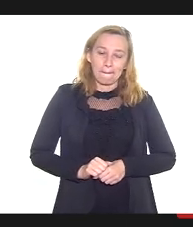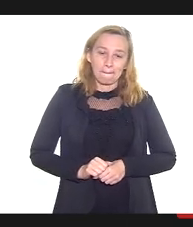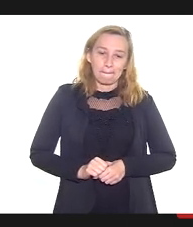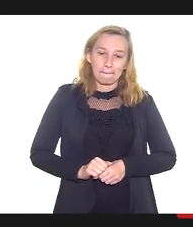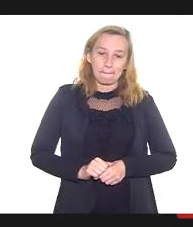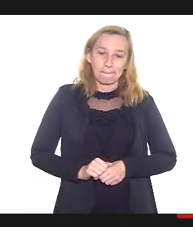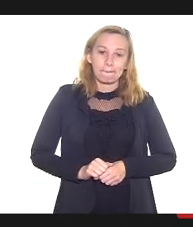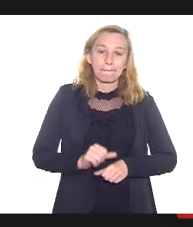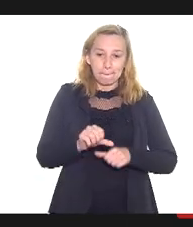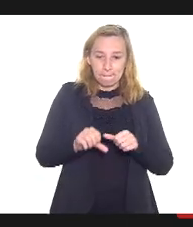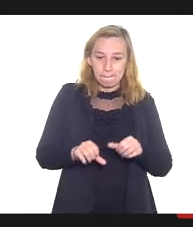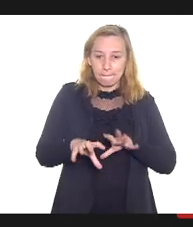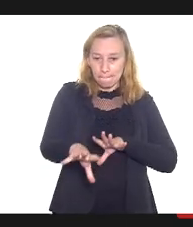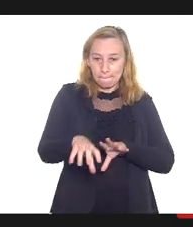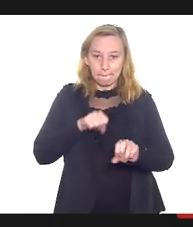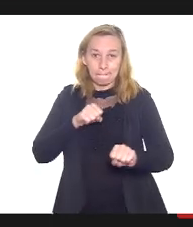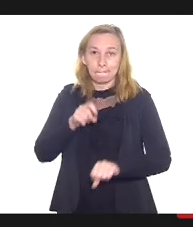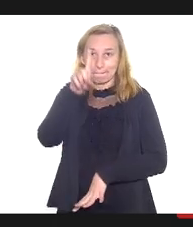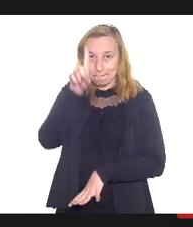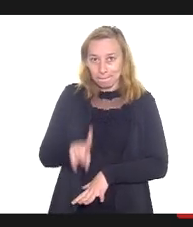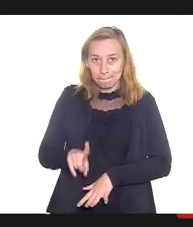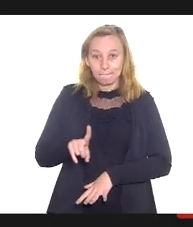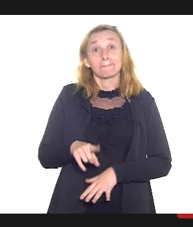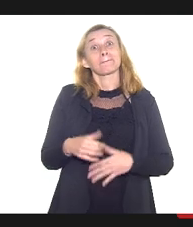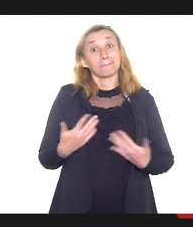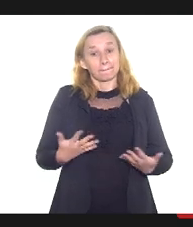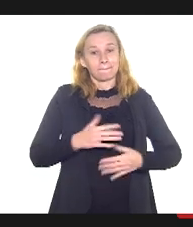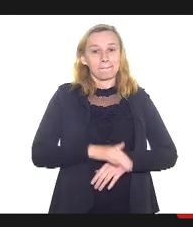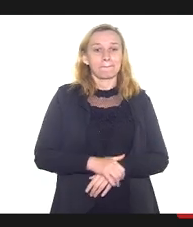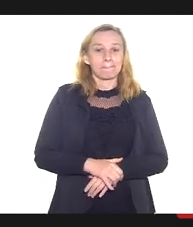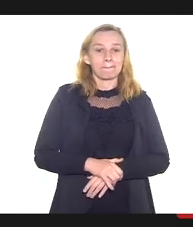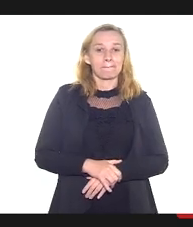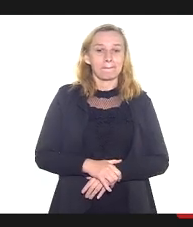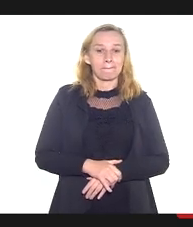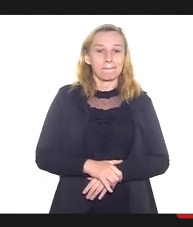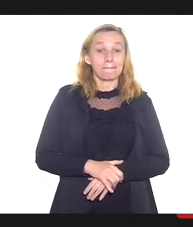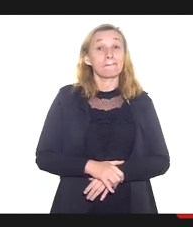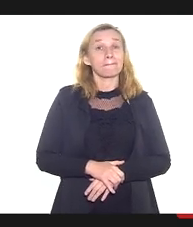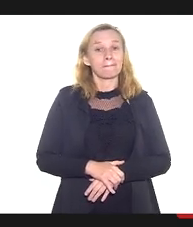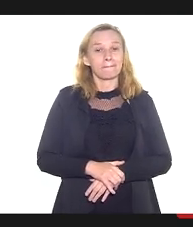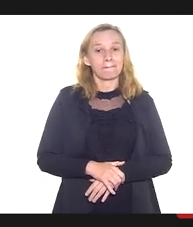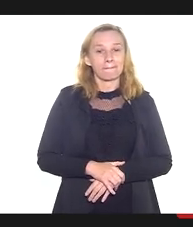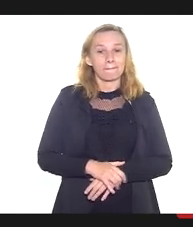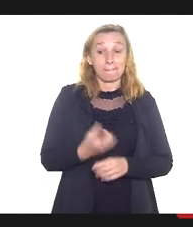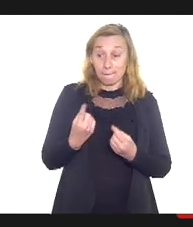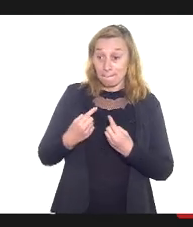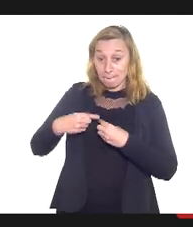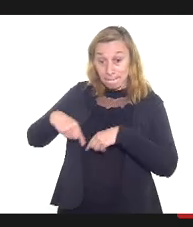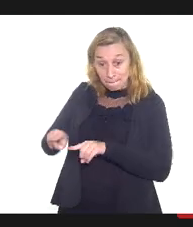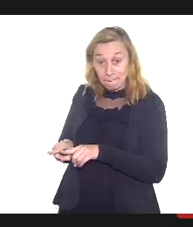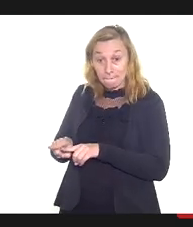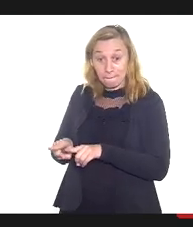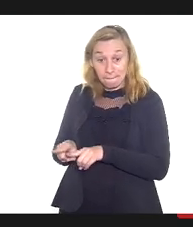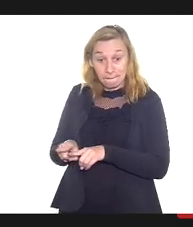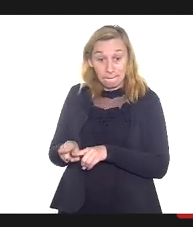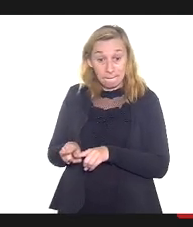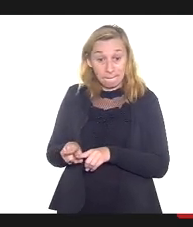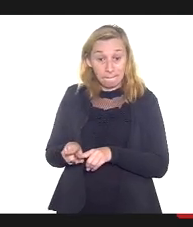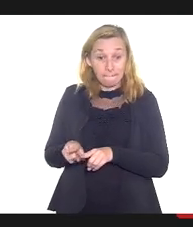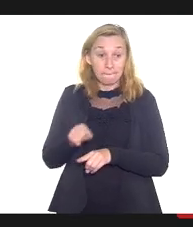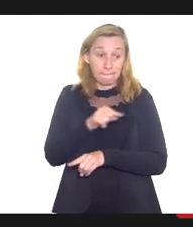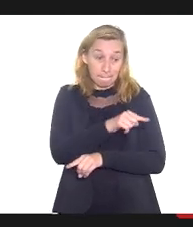E a formação como um direito, né? Então, nós colocamos, portanto, contrários a